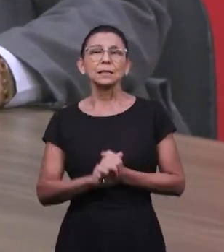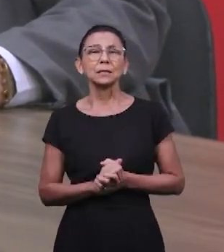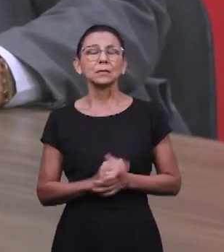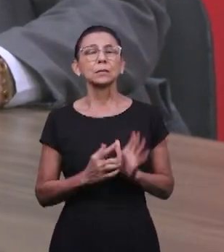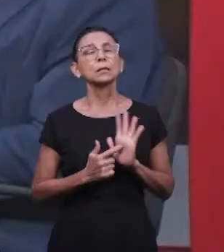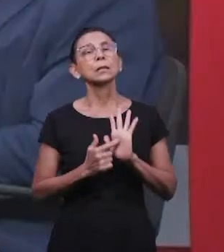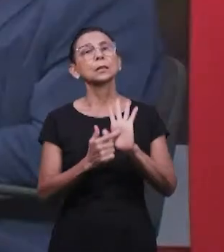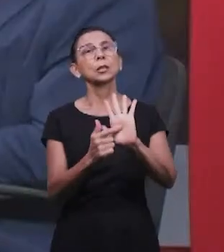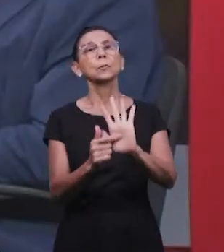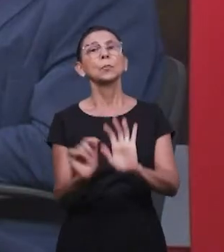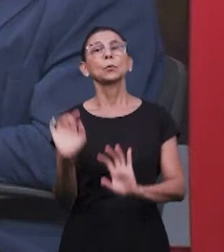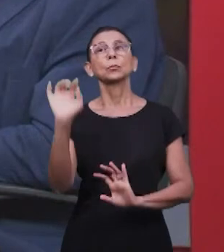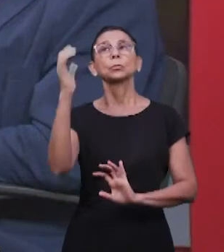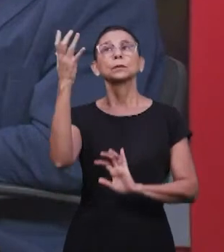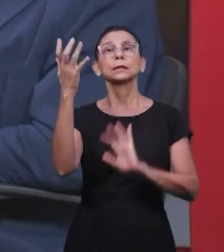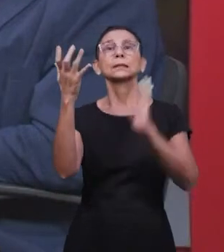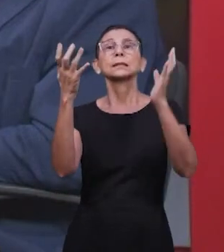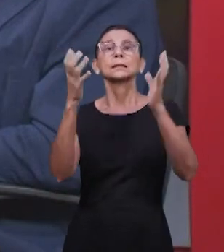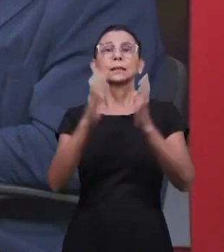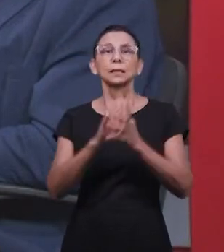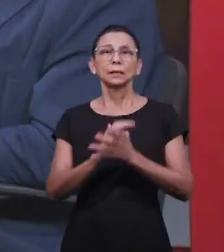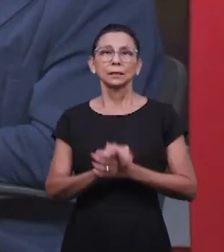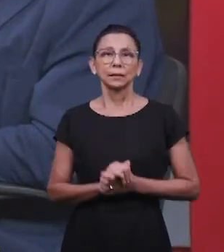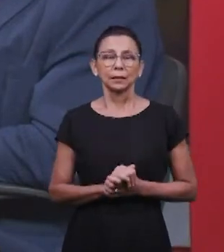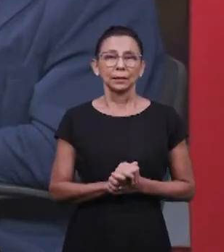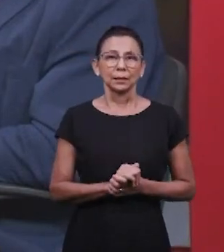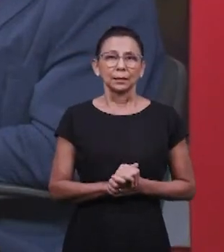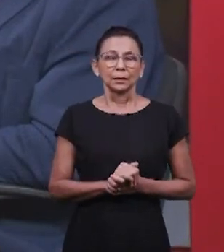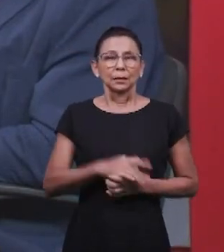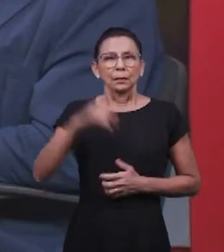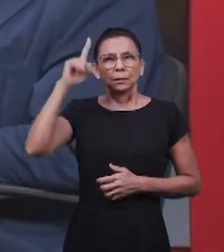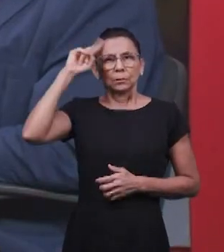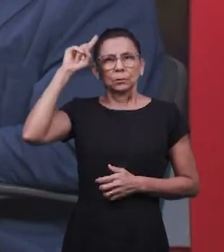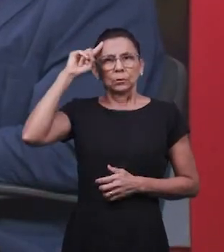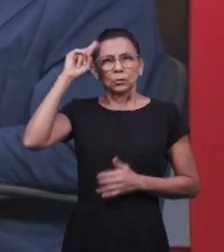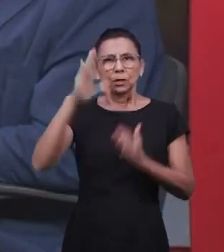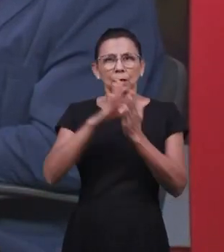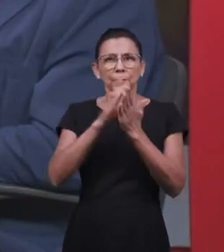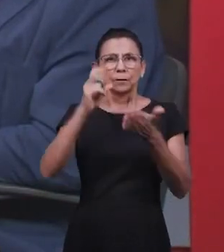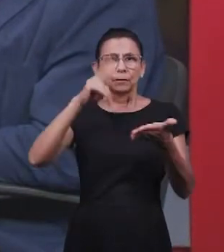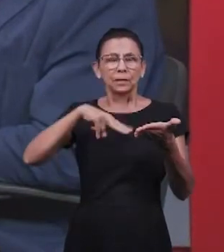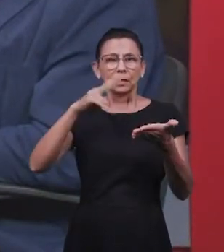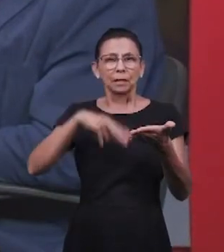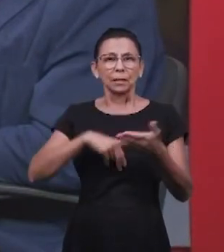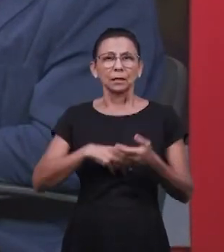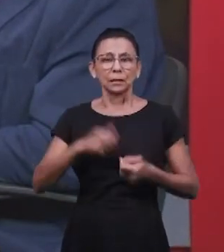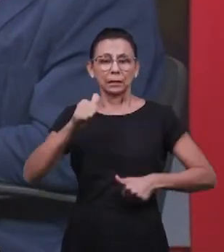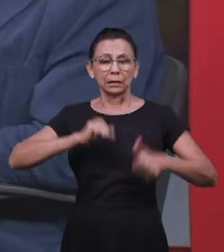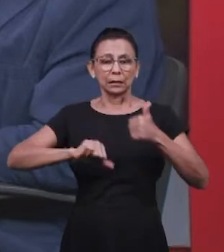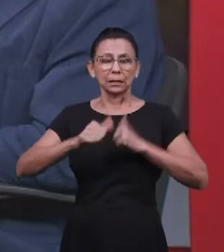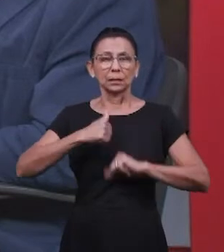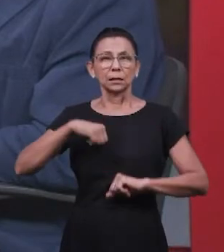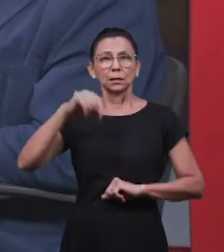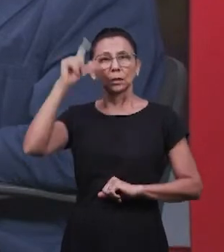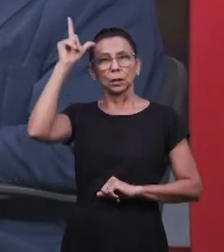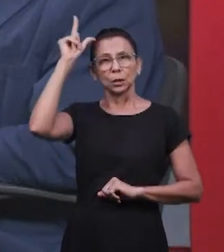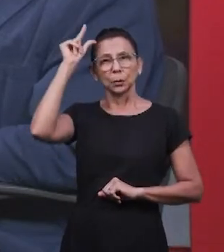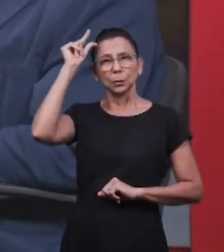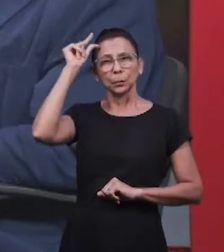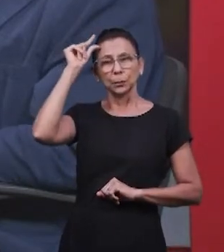a leitura diária da Bíblia causa. Diminui a ansiedade, aumenta o senso de pertencimento ao grupo,